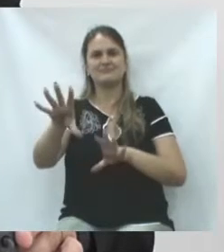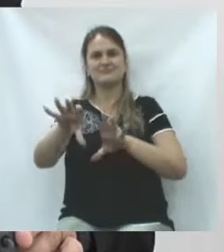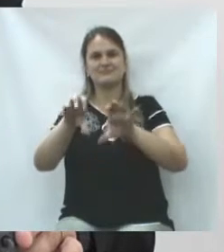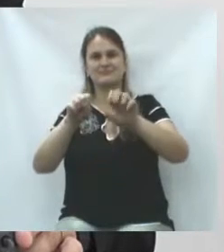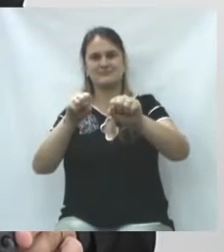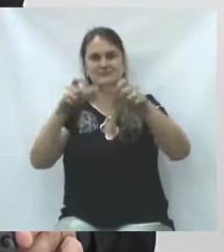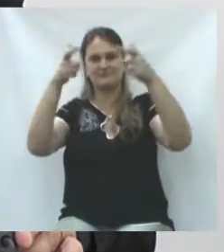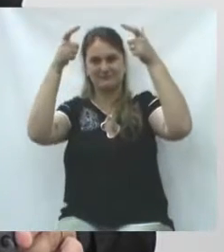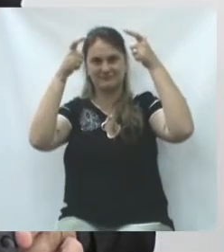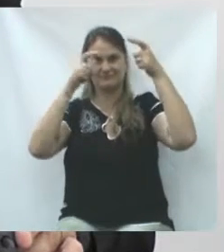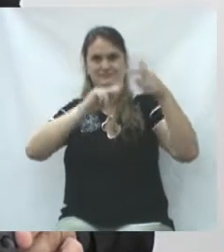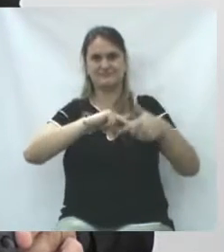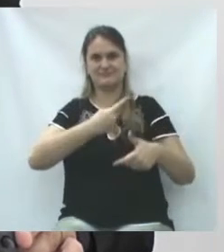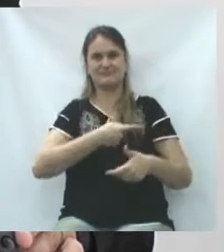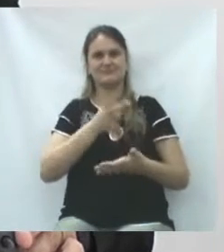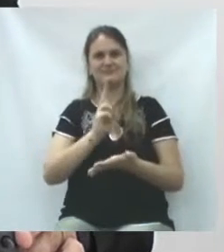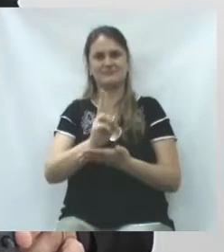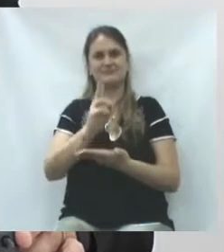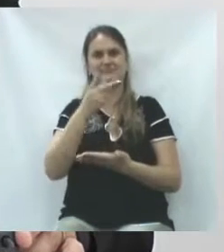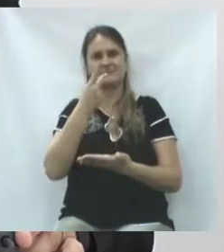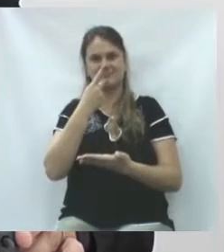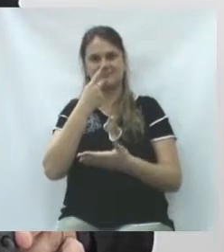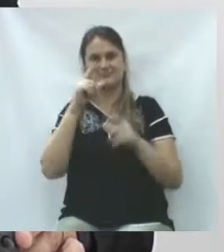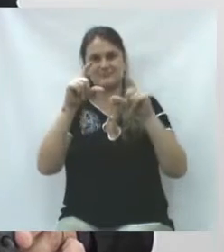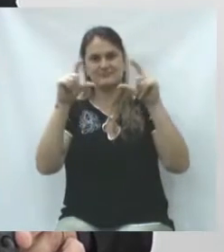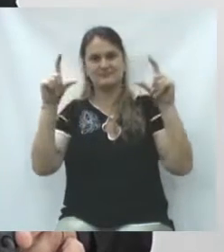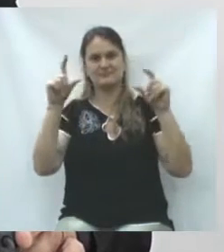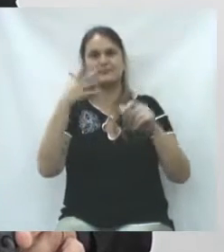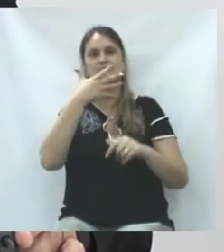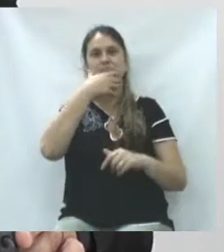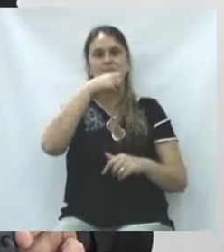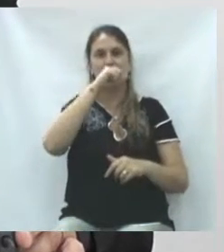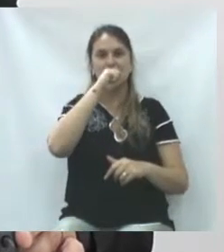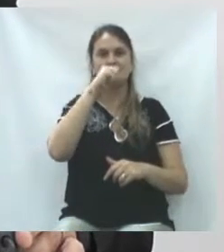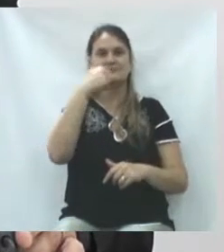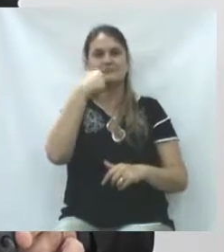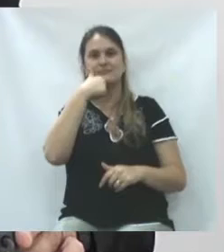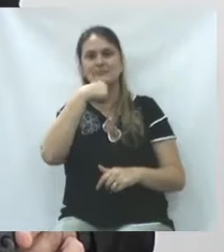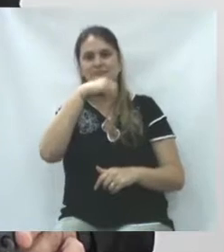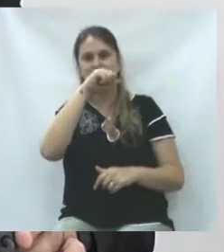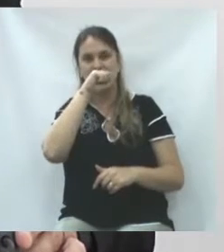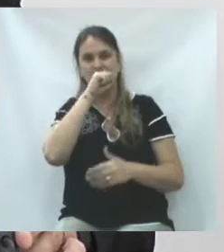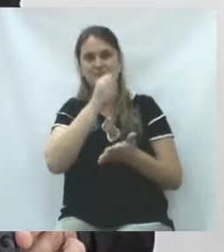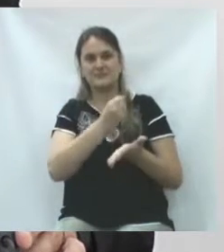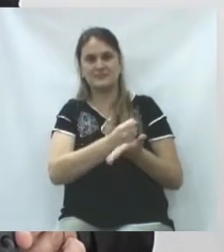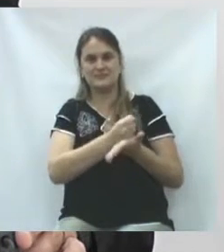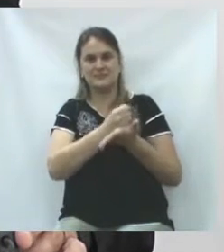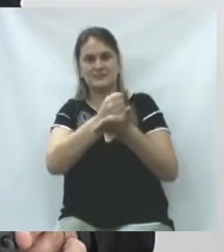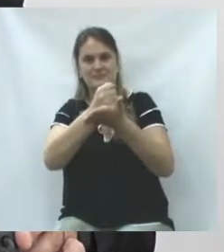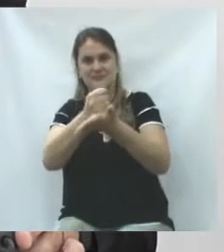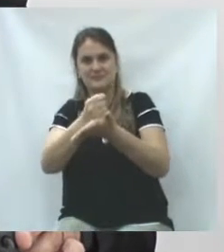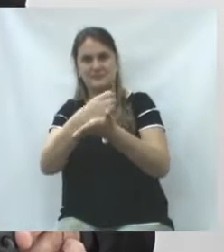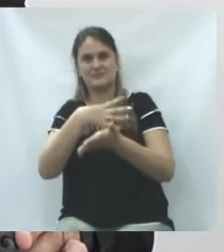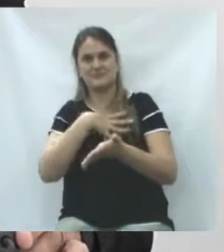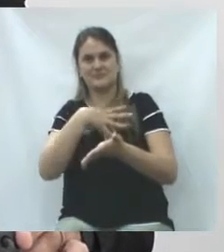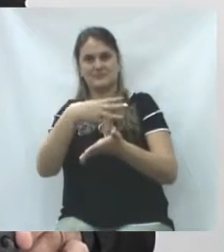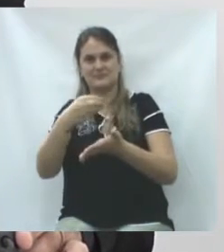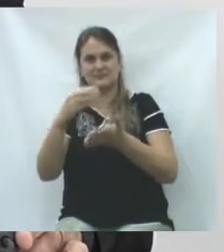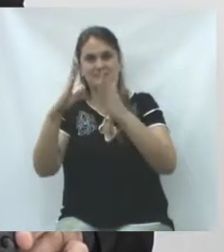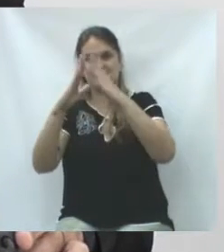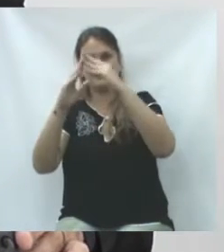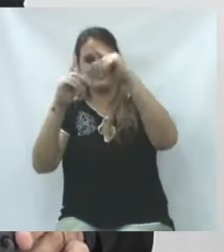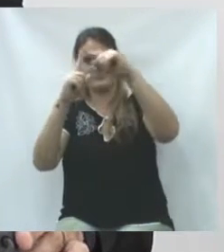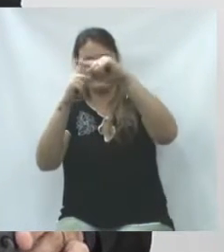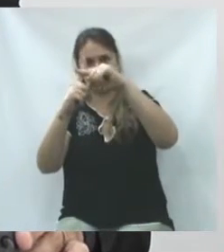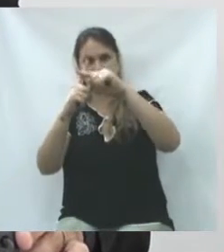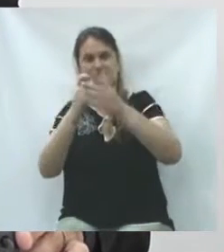assim: pai e mãe que leva o filho para a igreja, que leva